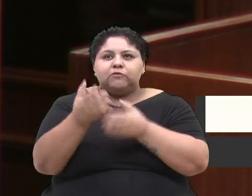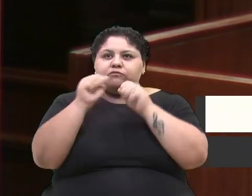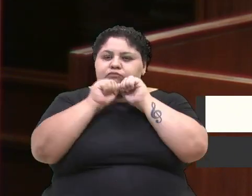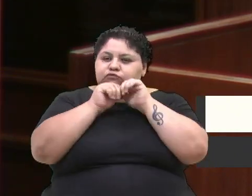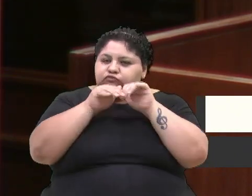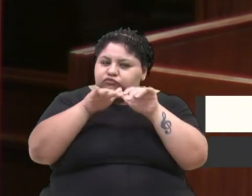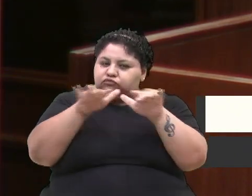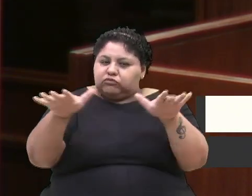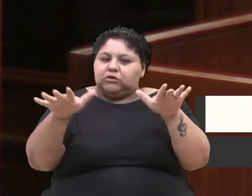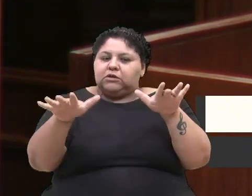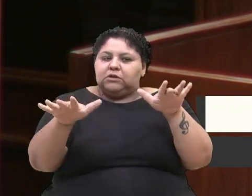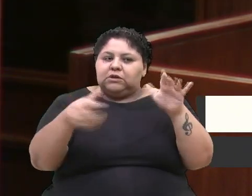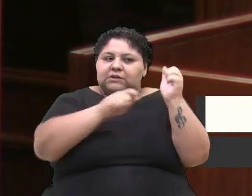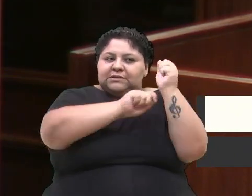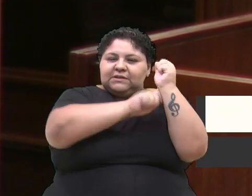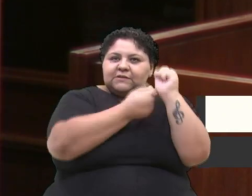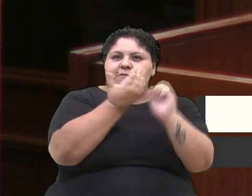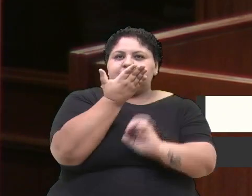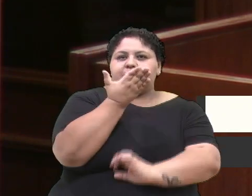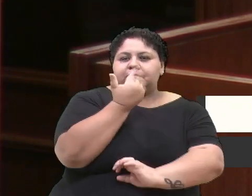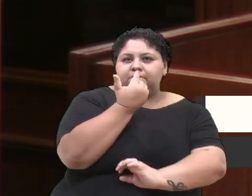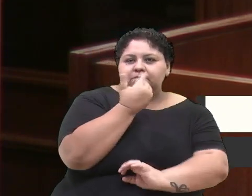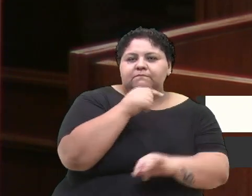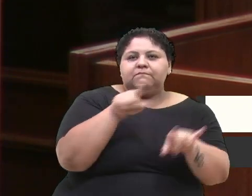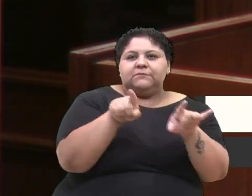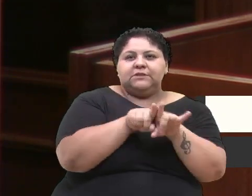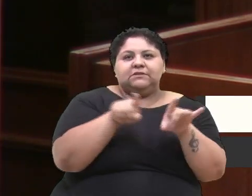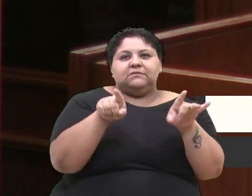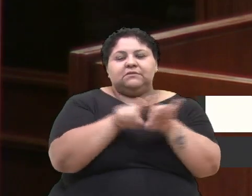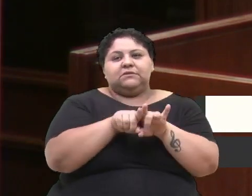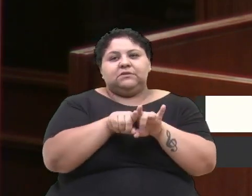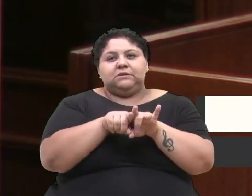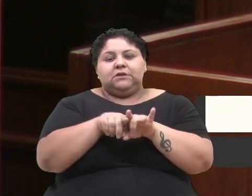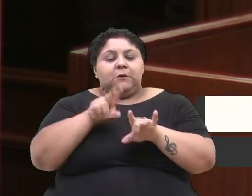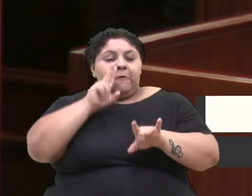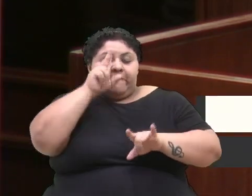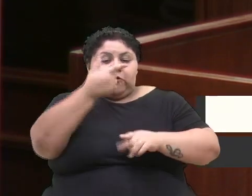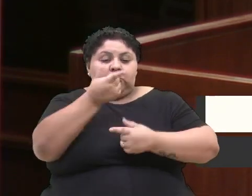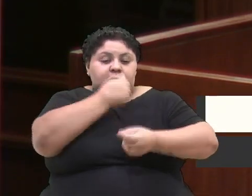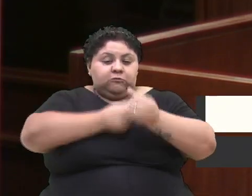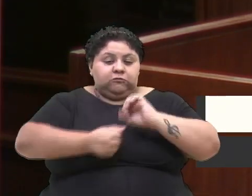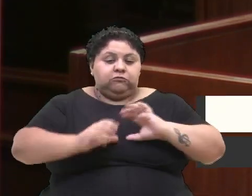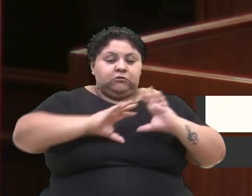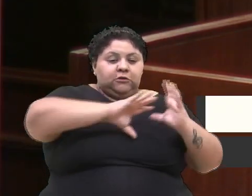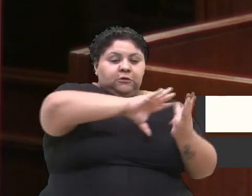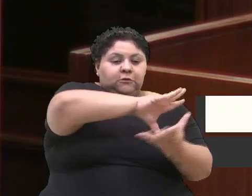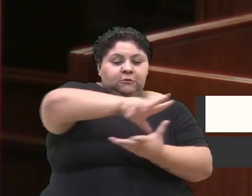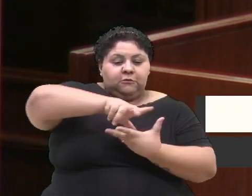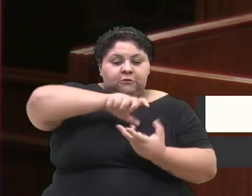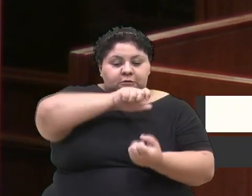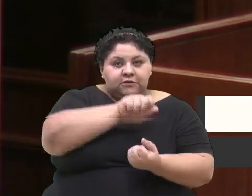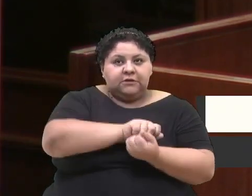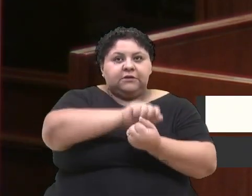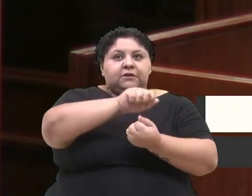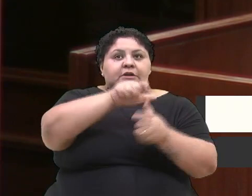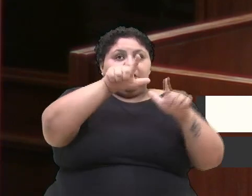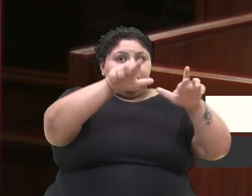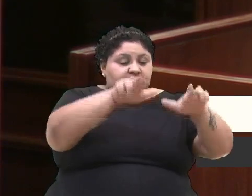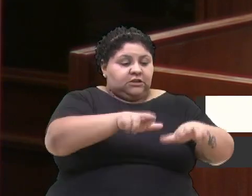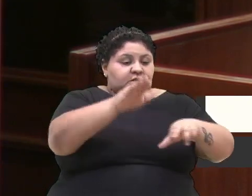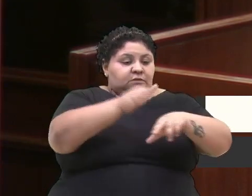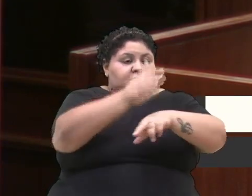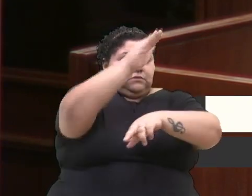segurança alimentar, resiliência econômica e sustentabilidade na região serrana do Estado.